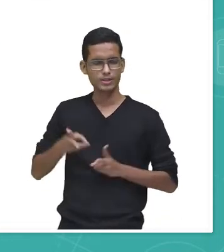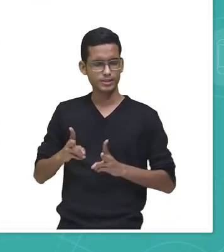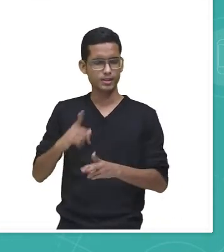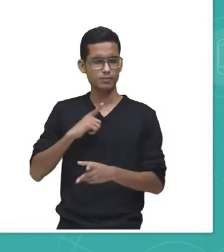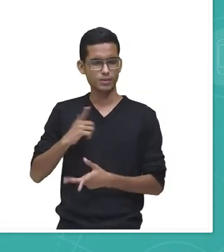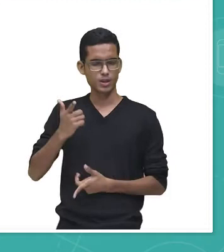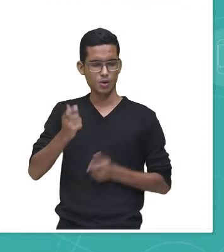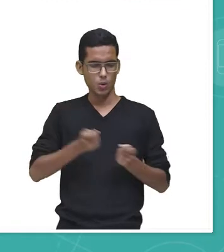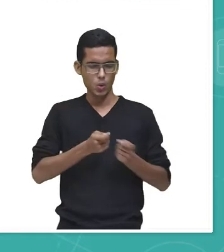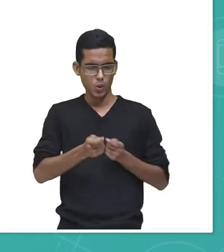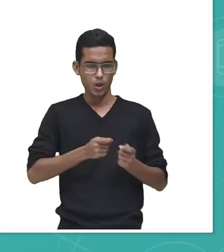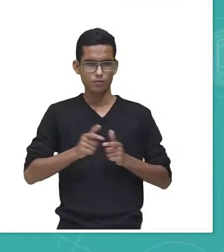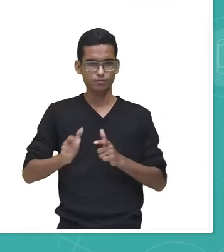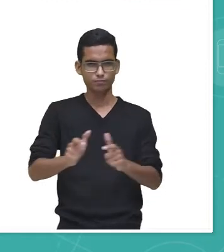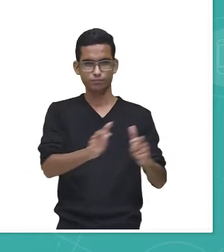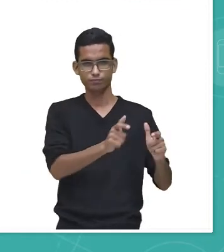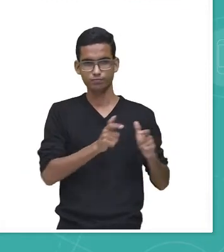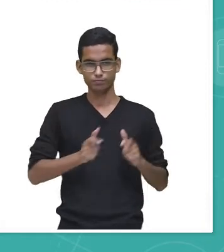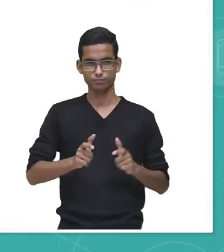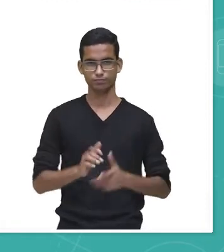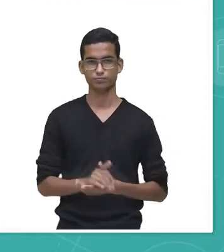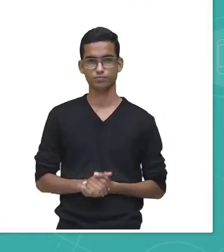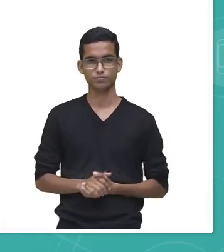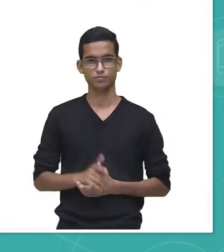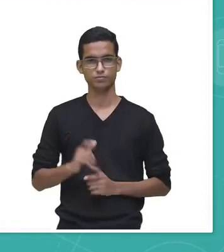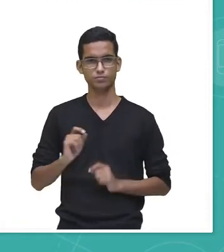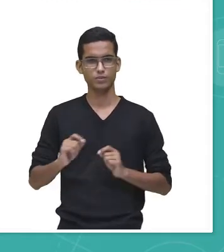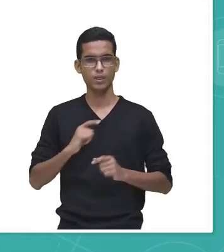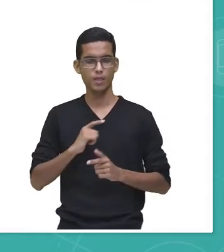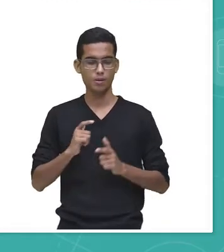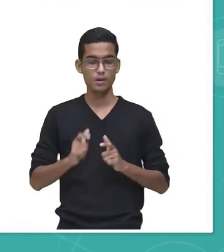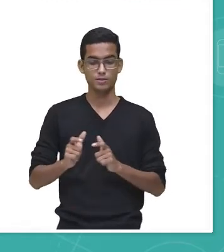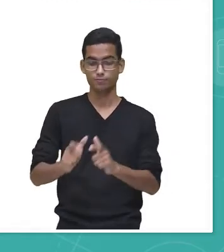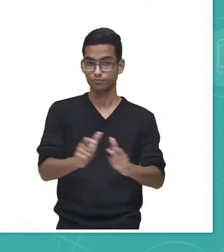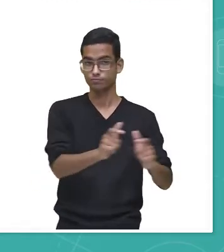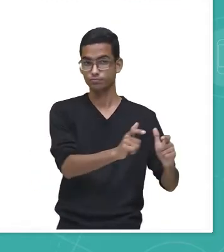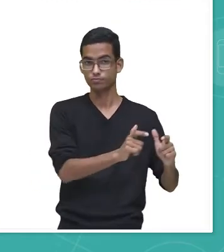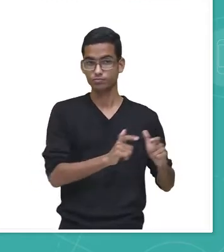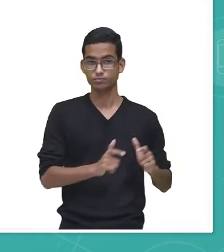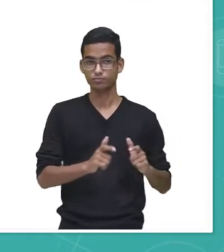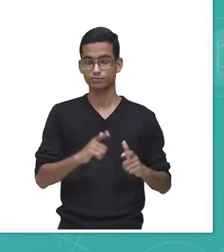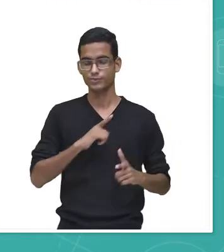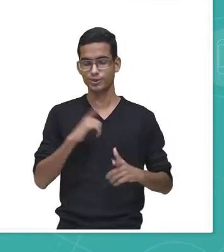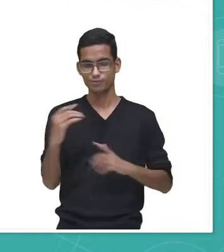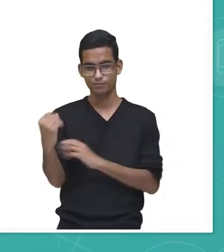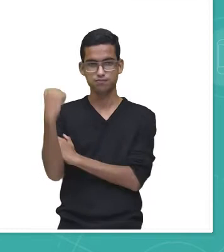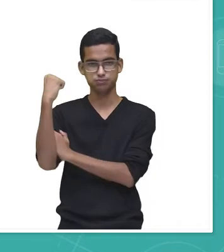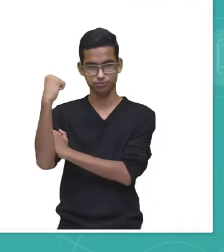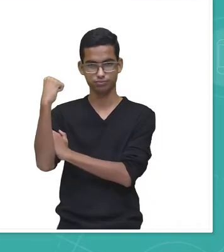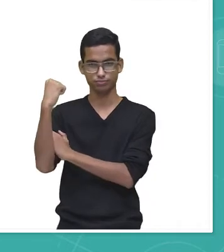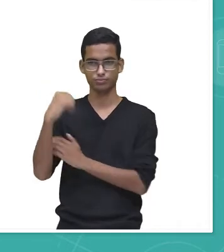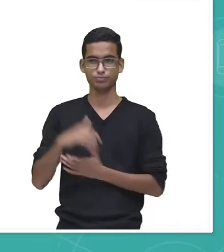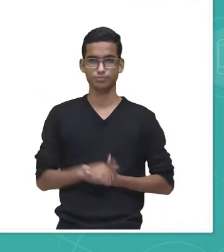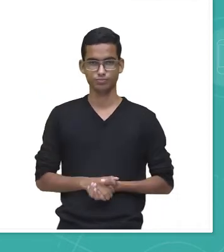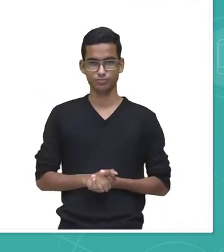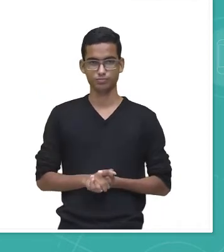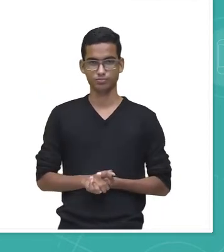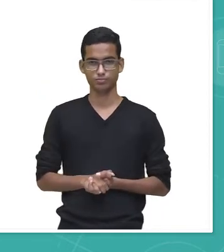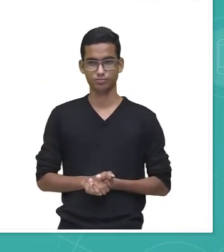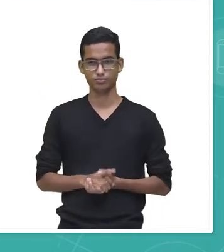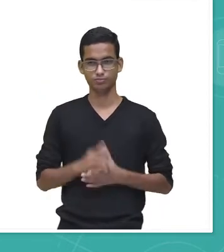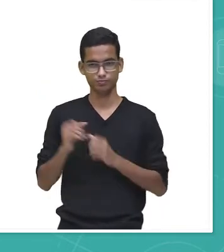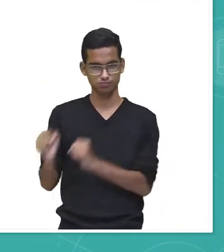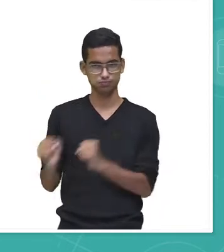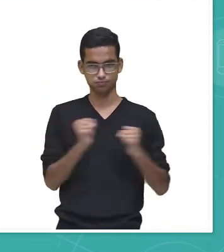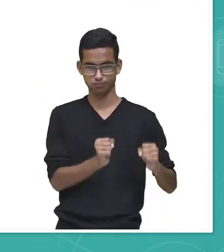Então, deixa eu ver se eu entendi, professora. Quem tem mais posse de terras, exatamente, tem mais poder na Idade Média. Então, a Igreja tinha